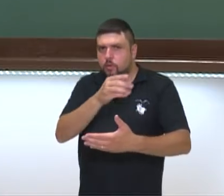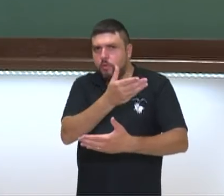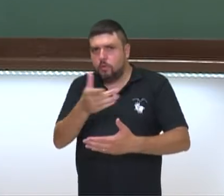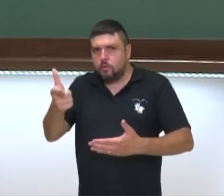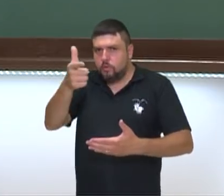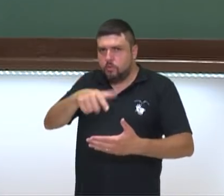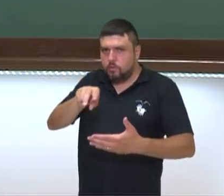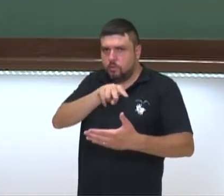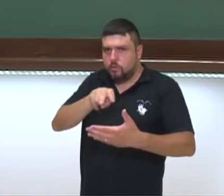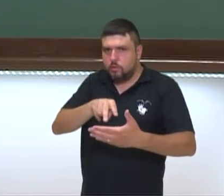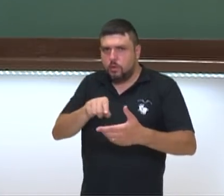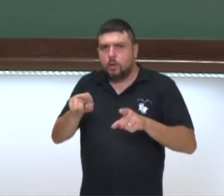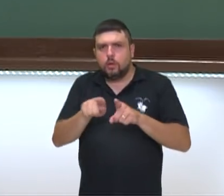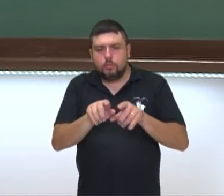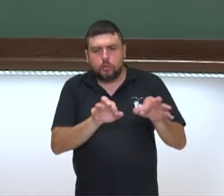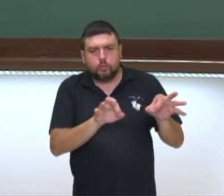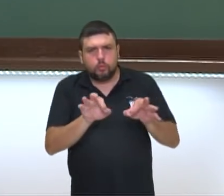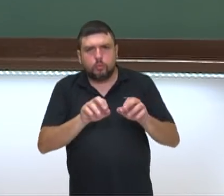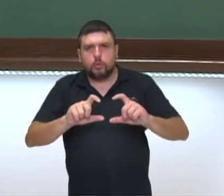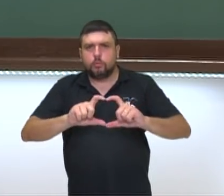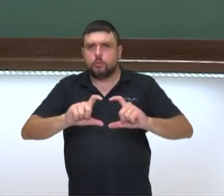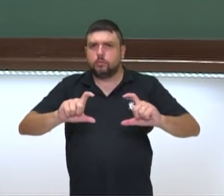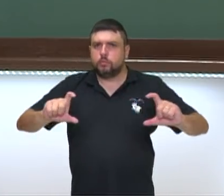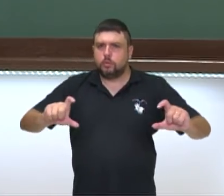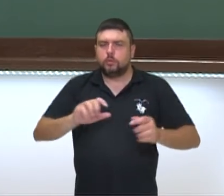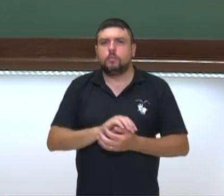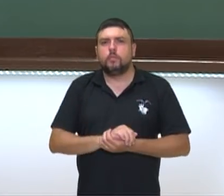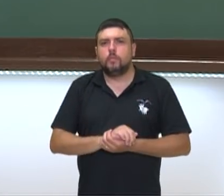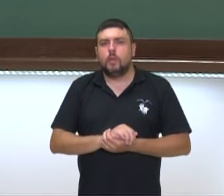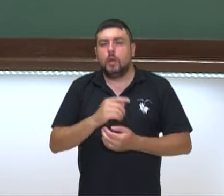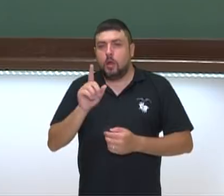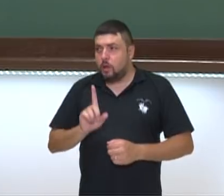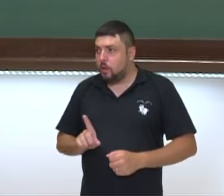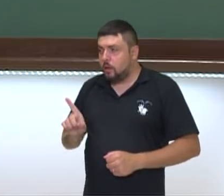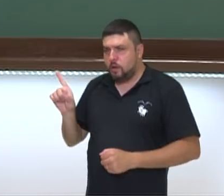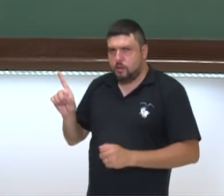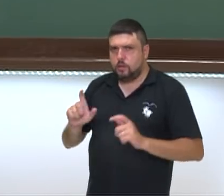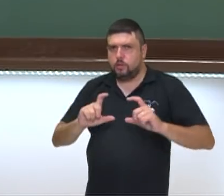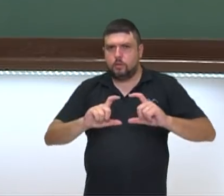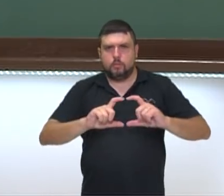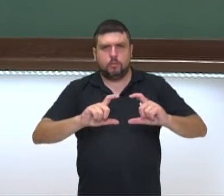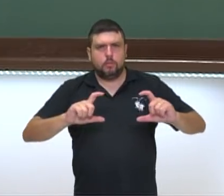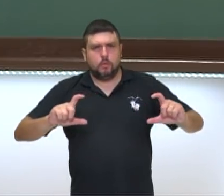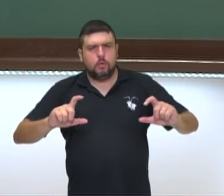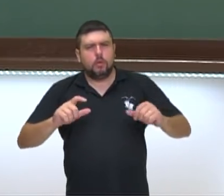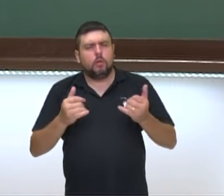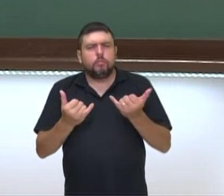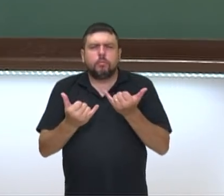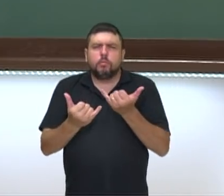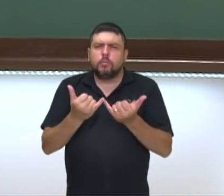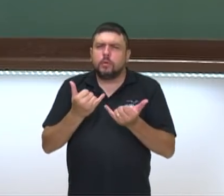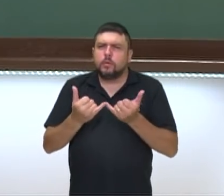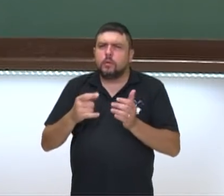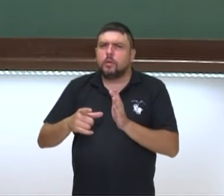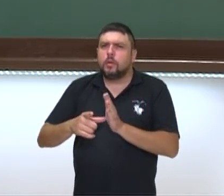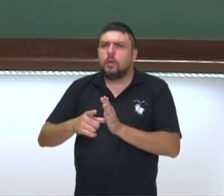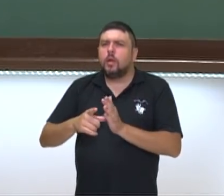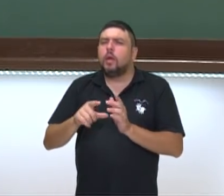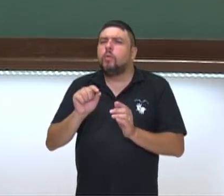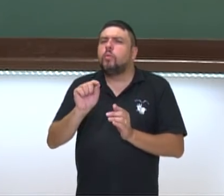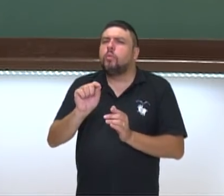e vão montar esta equação. Essa equação aqui é muito parecida com a nossa conta de